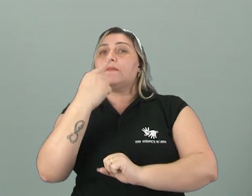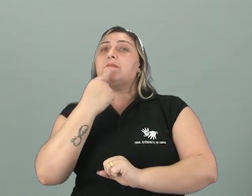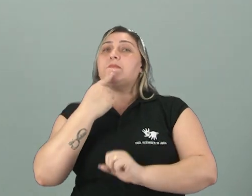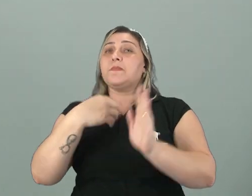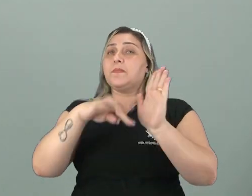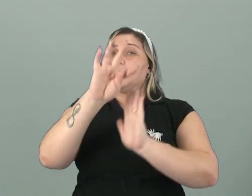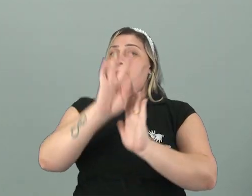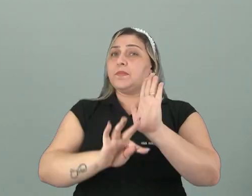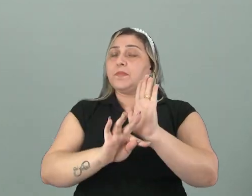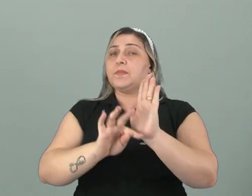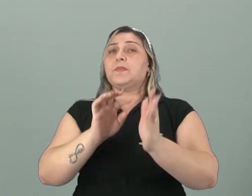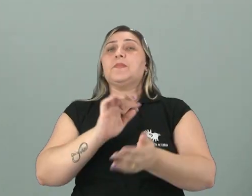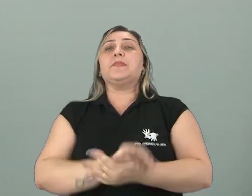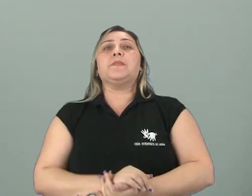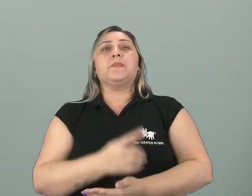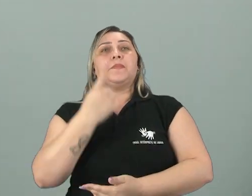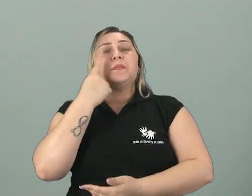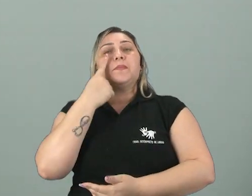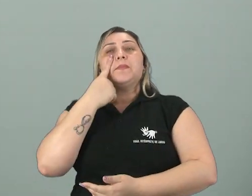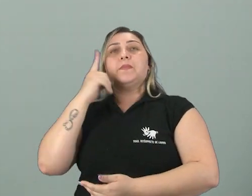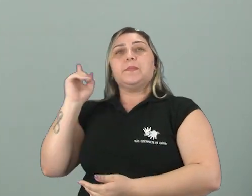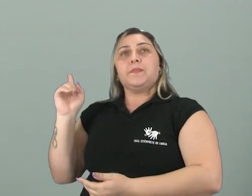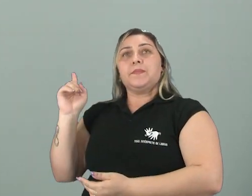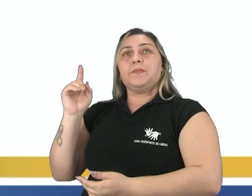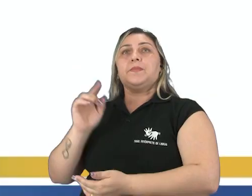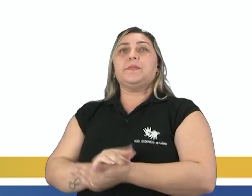um texto não verbal. Observe.